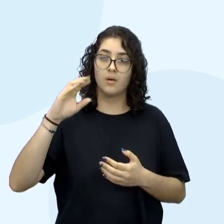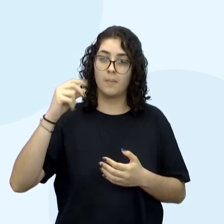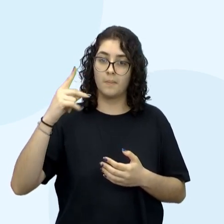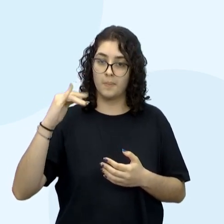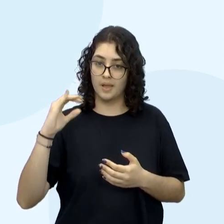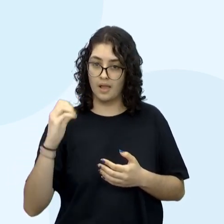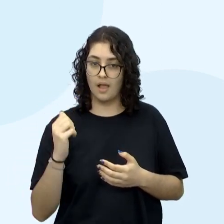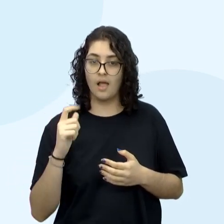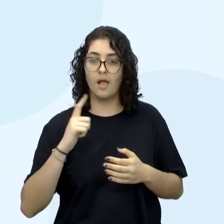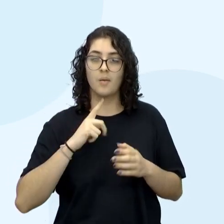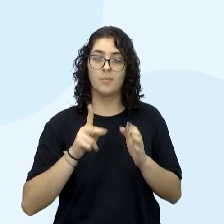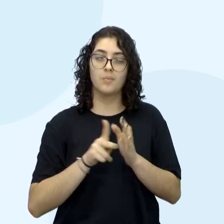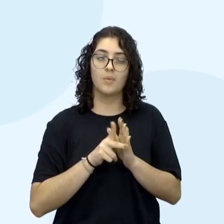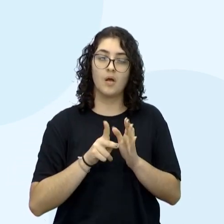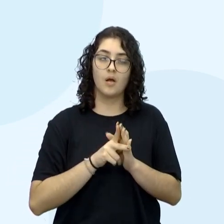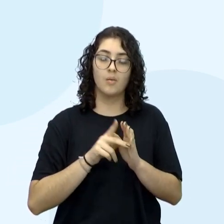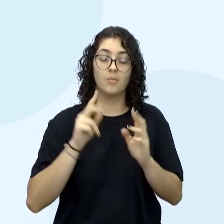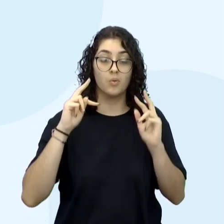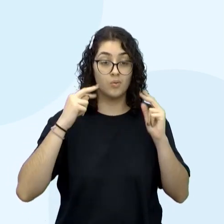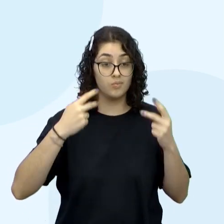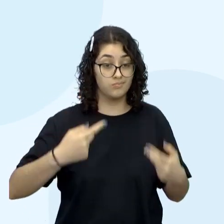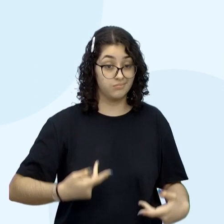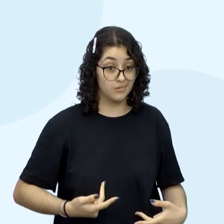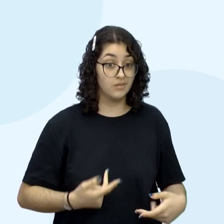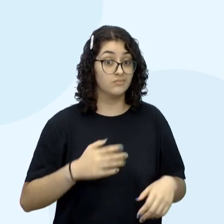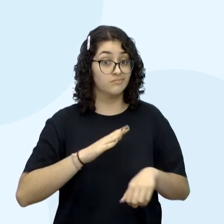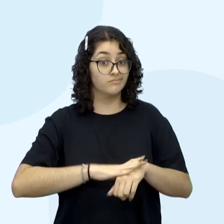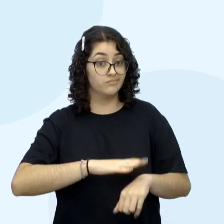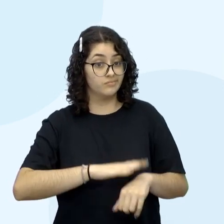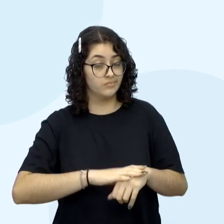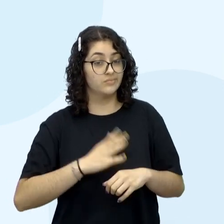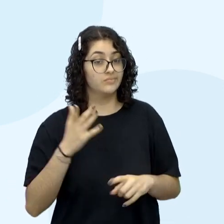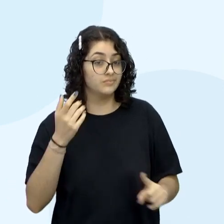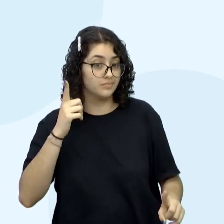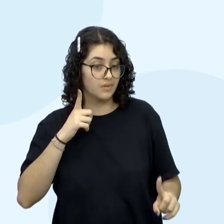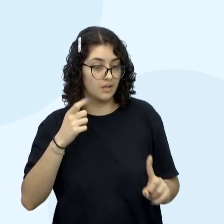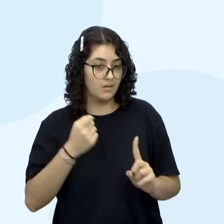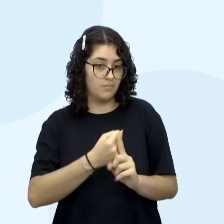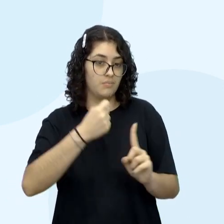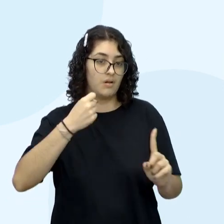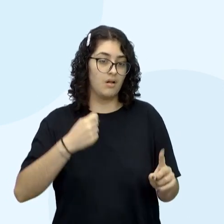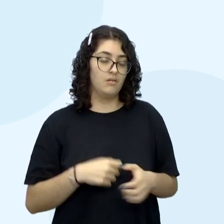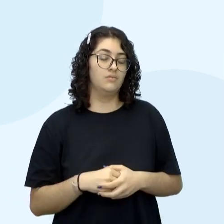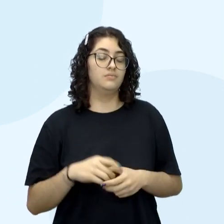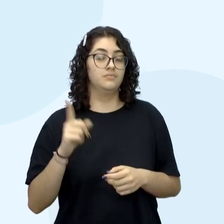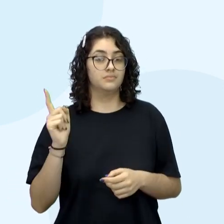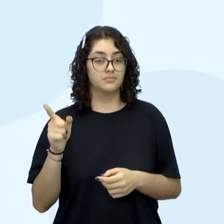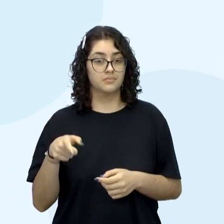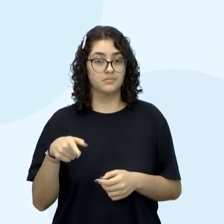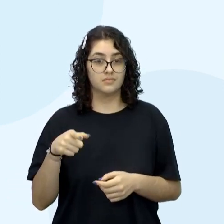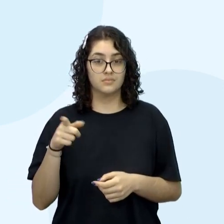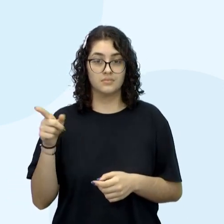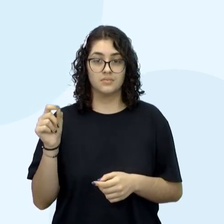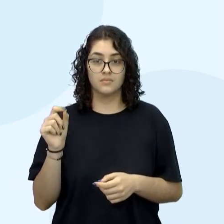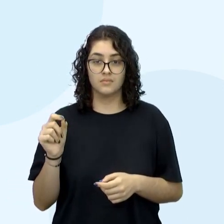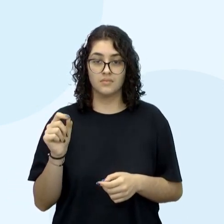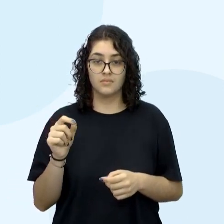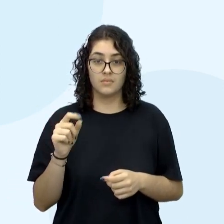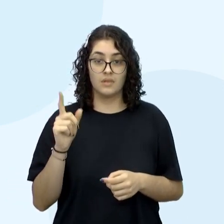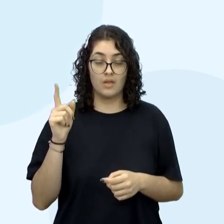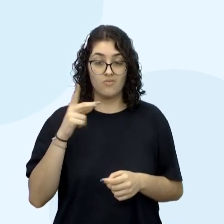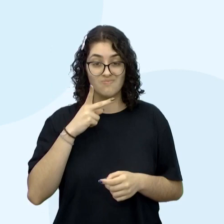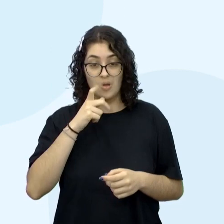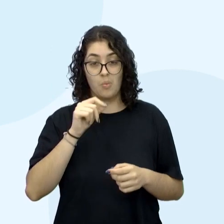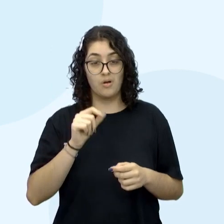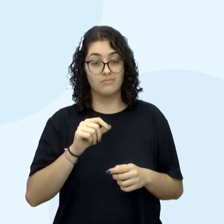ali pela intervenção humana, e obviamente que a gente está falando de um potencial muito mais destrutivo do que essas outras